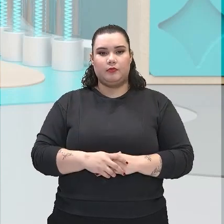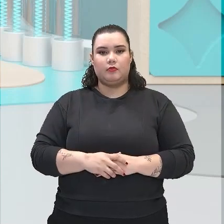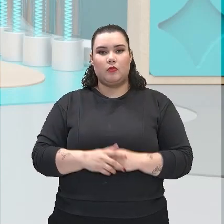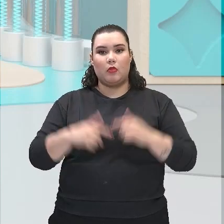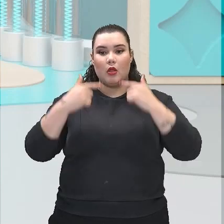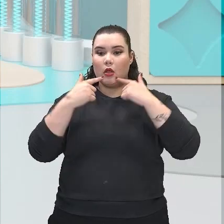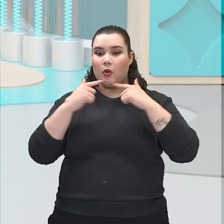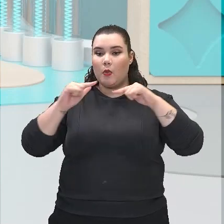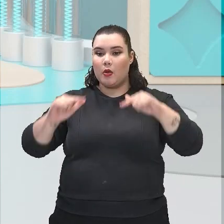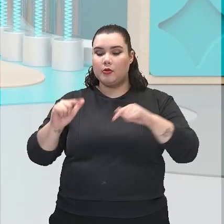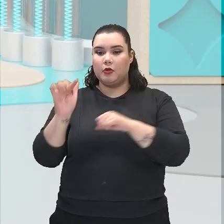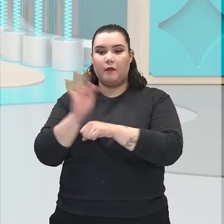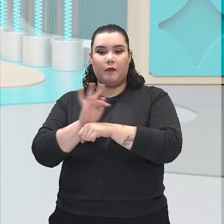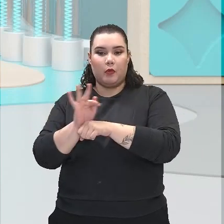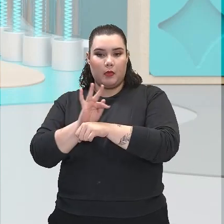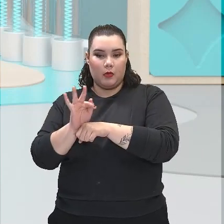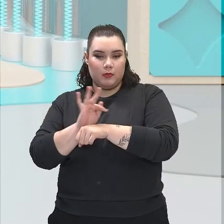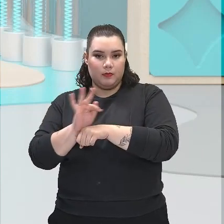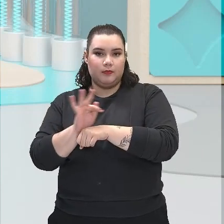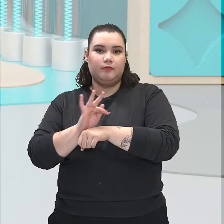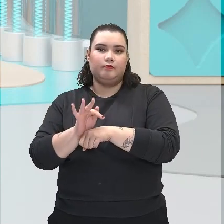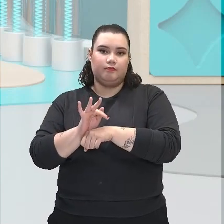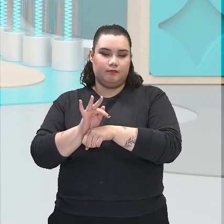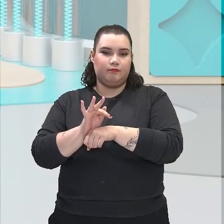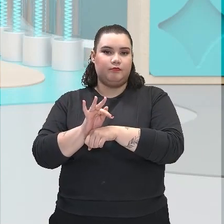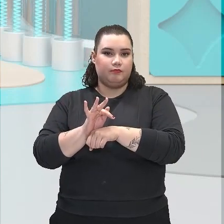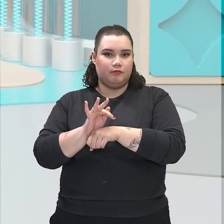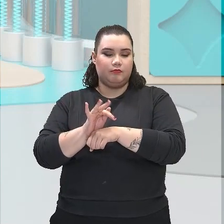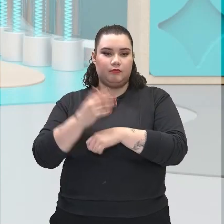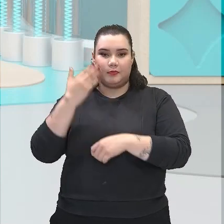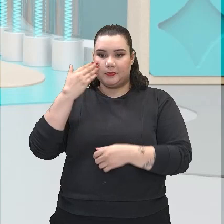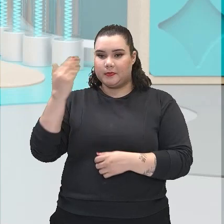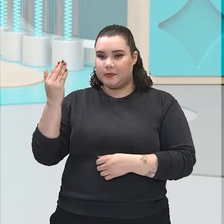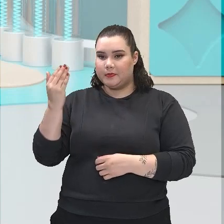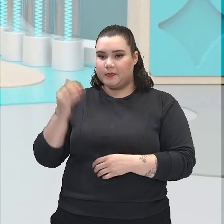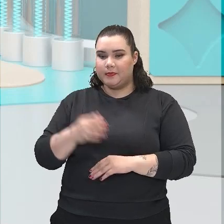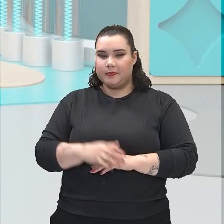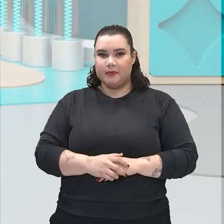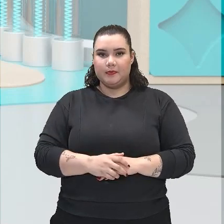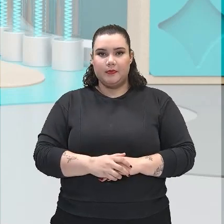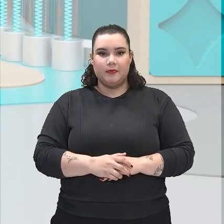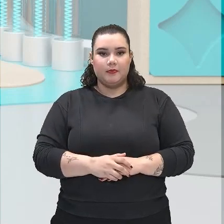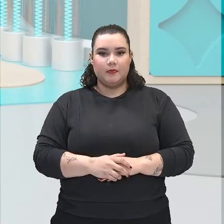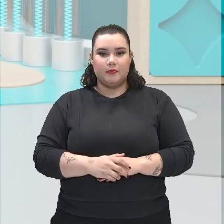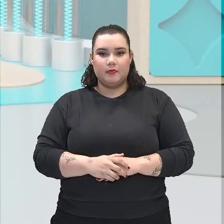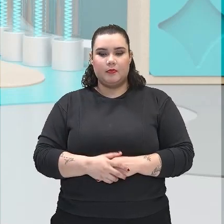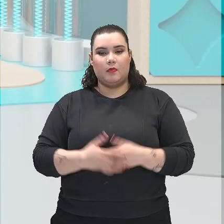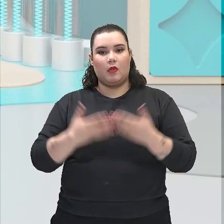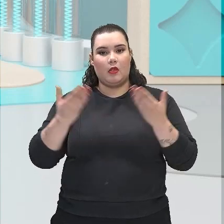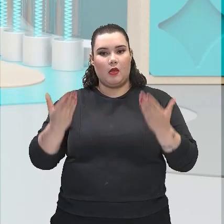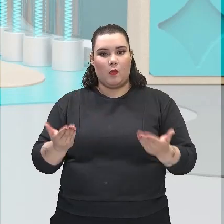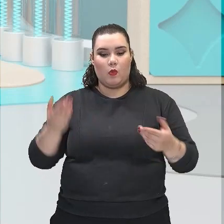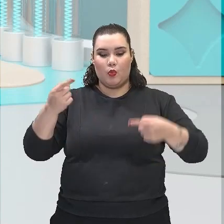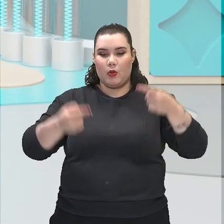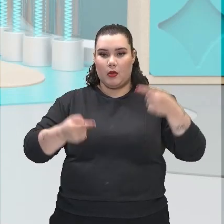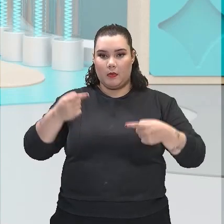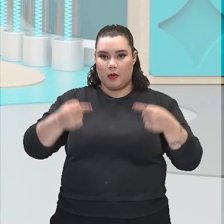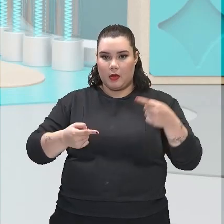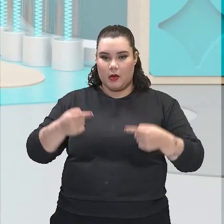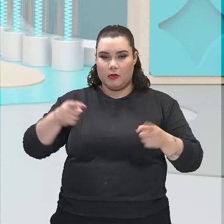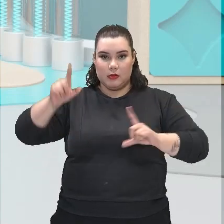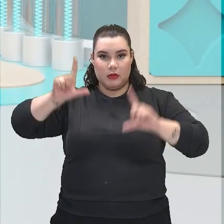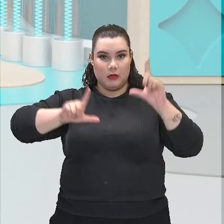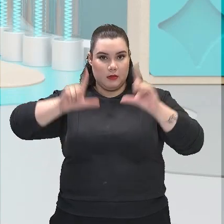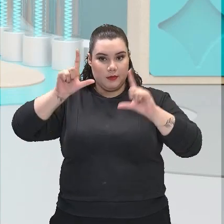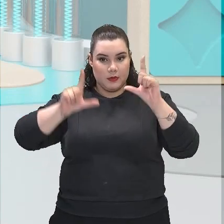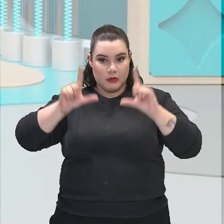a linguagem que teve uma preferência. Qual foi? Linguagem formal. Então, no nosso debate